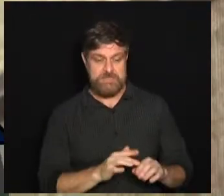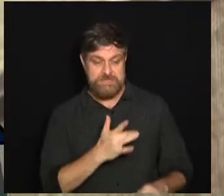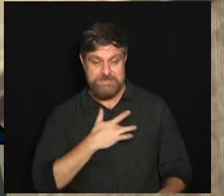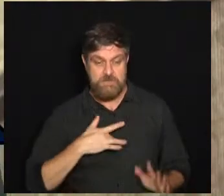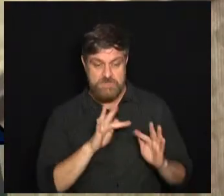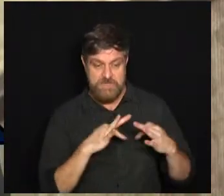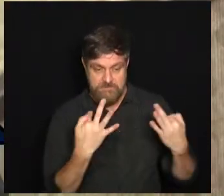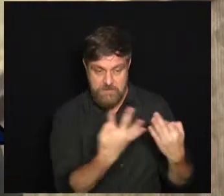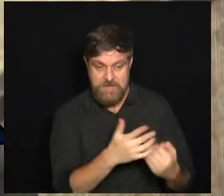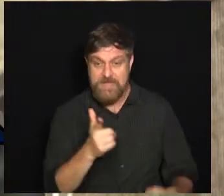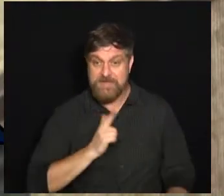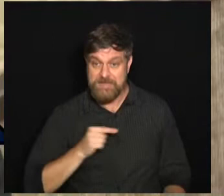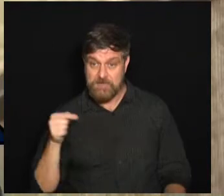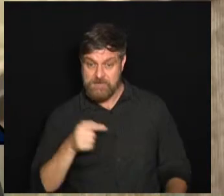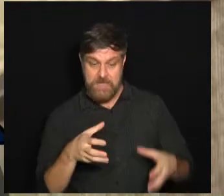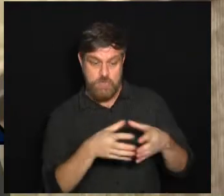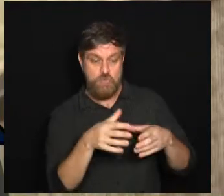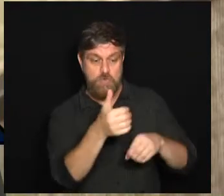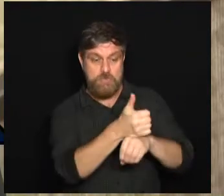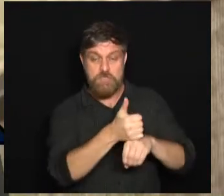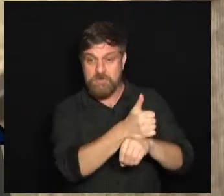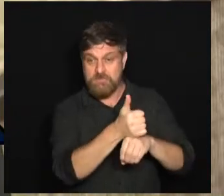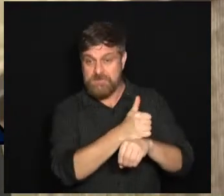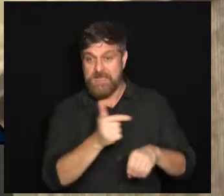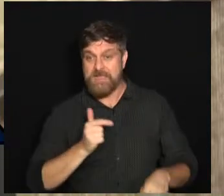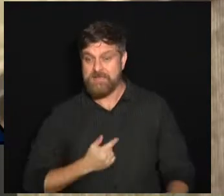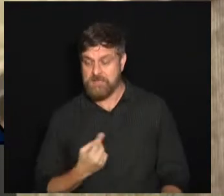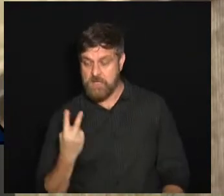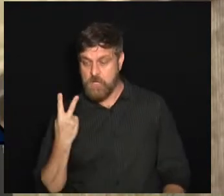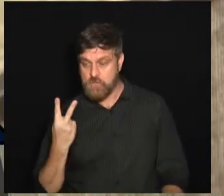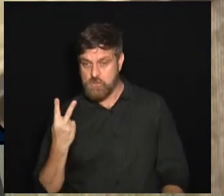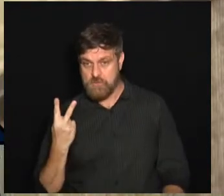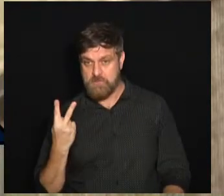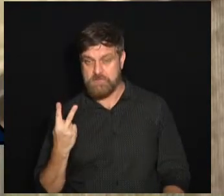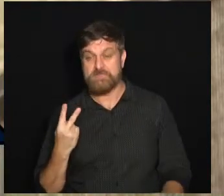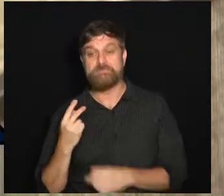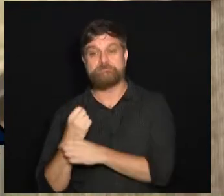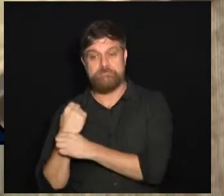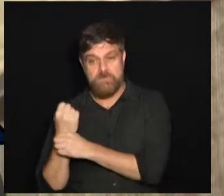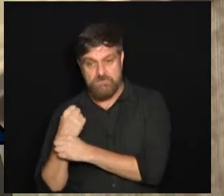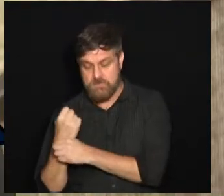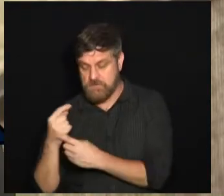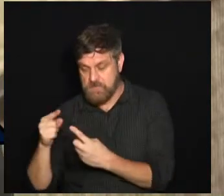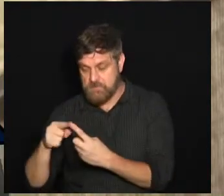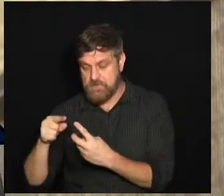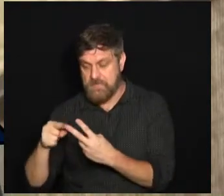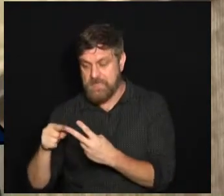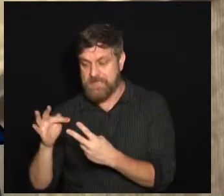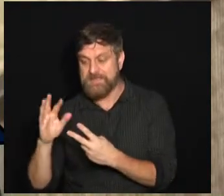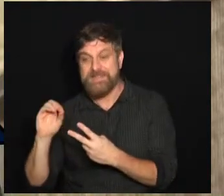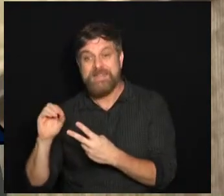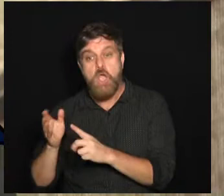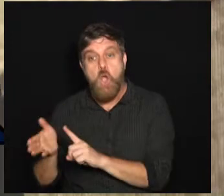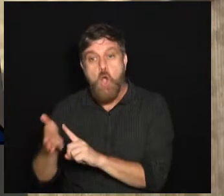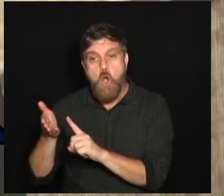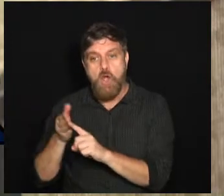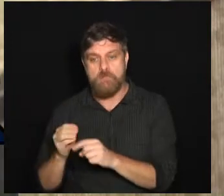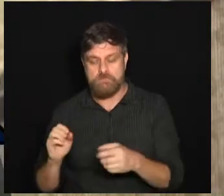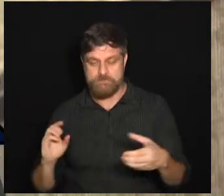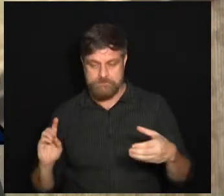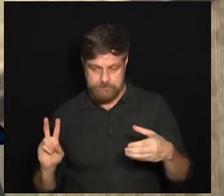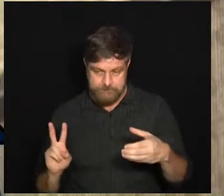inclusão na equipe de saúde da família dos profissionais, de fisioterapia e de terapia